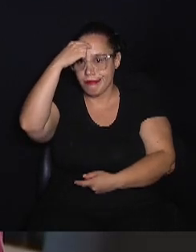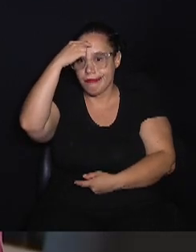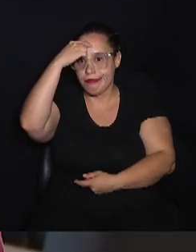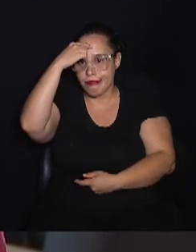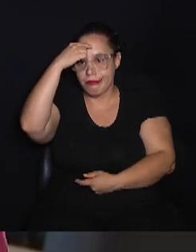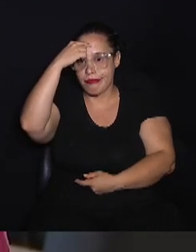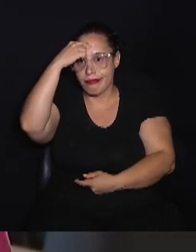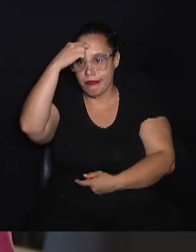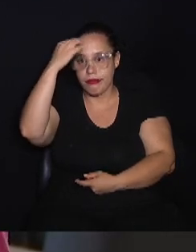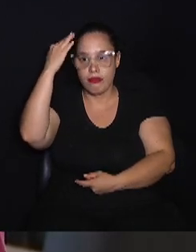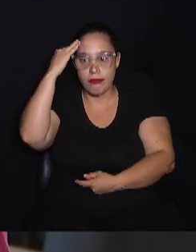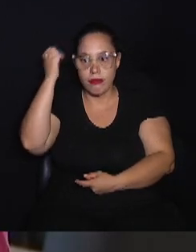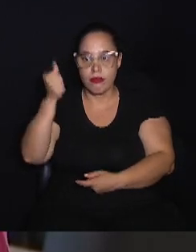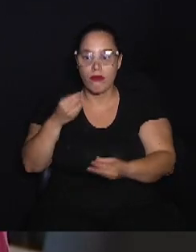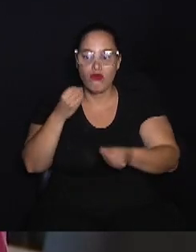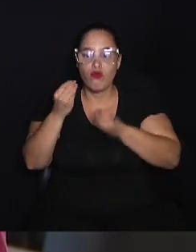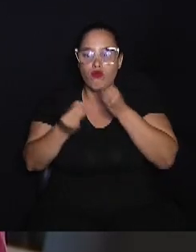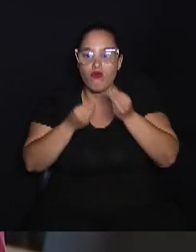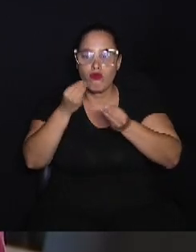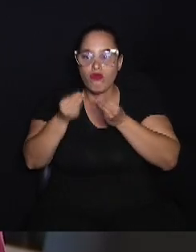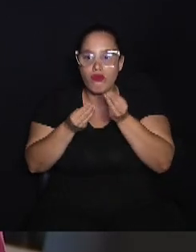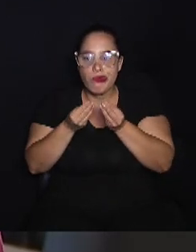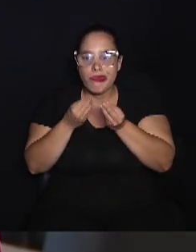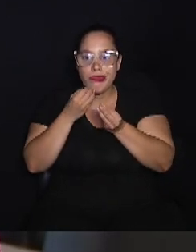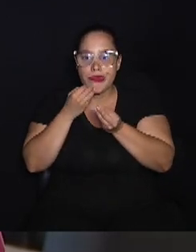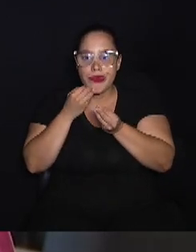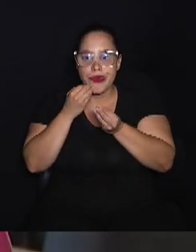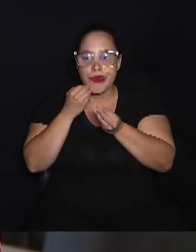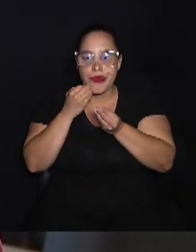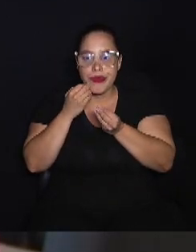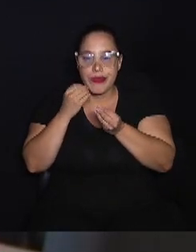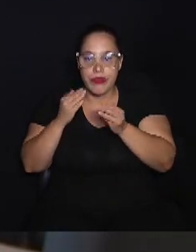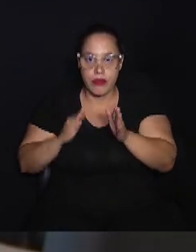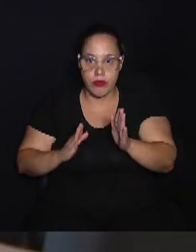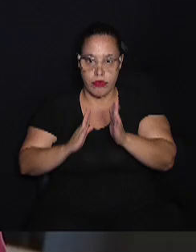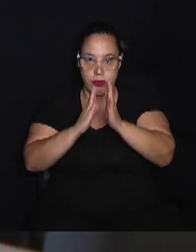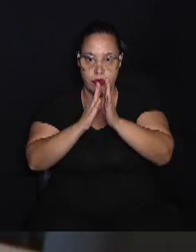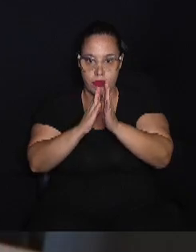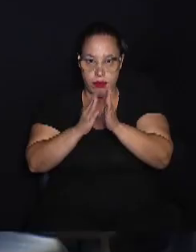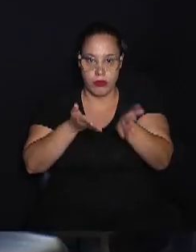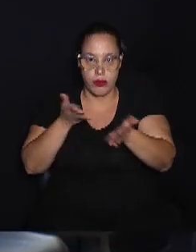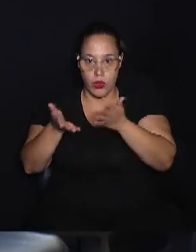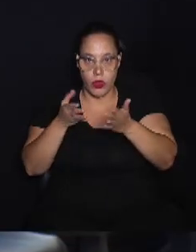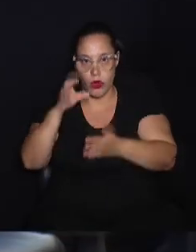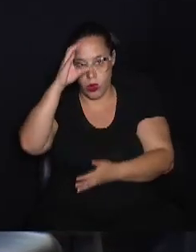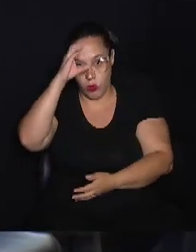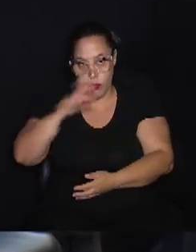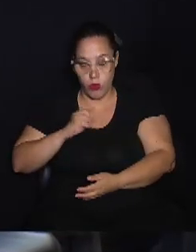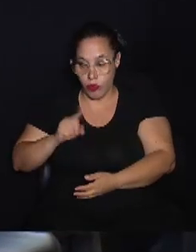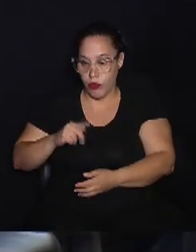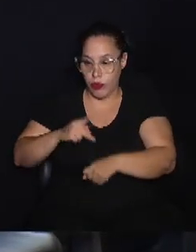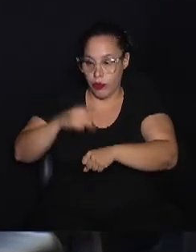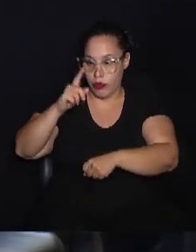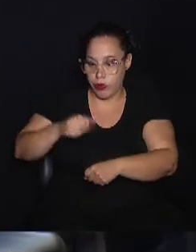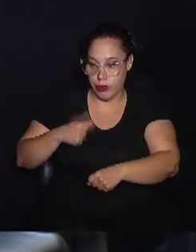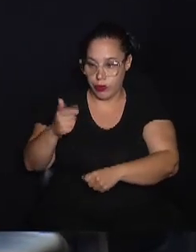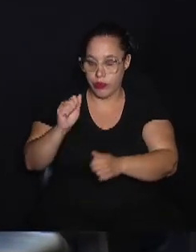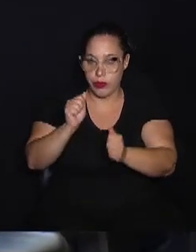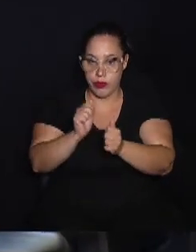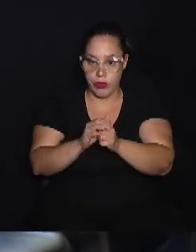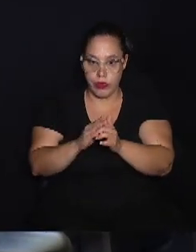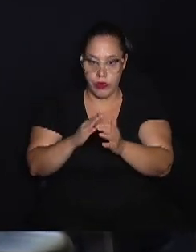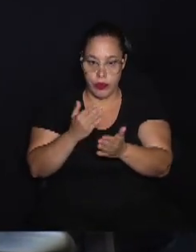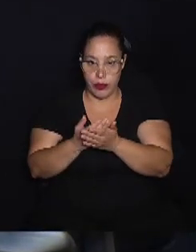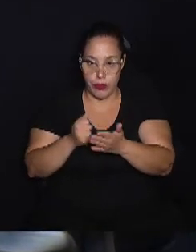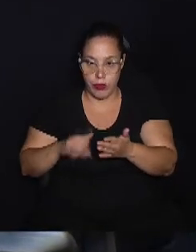eles saibam como que é eh mais paraa frente eles lidarem como cidadão após as atividades no plenário as